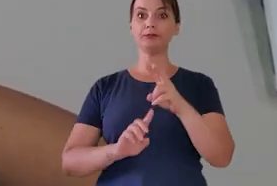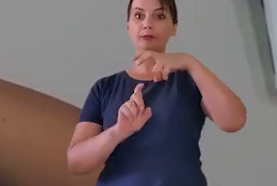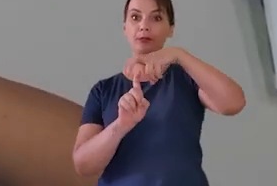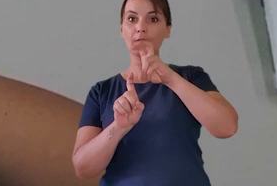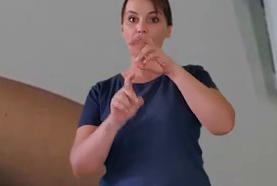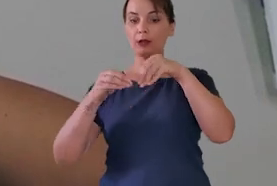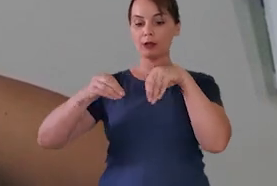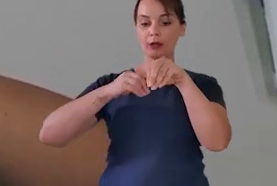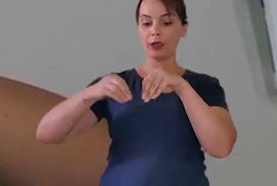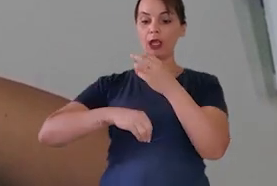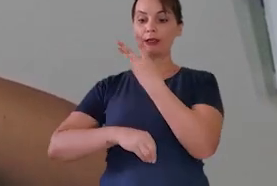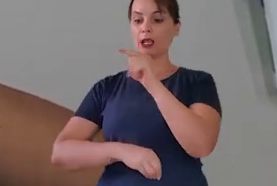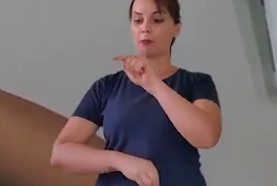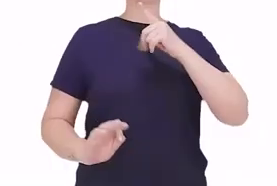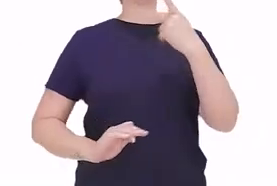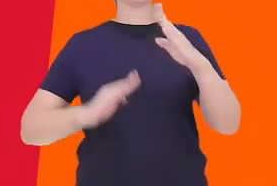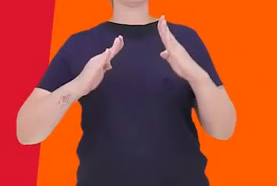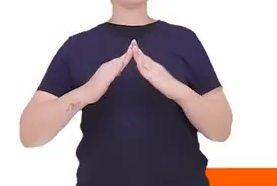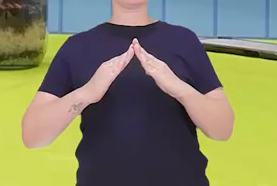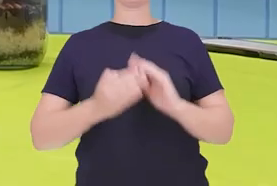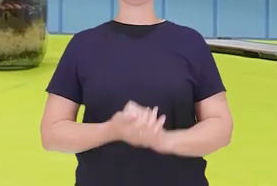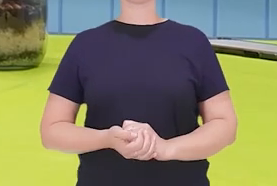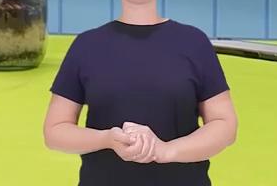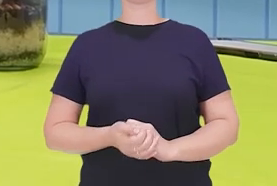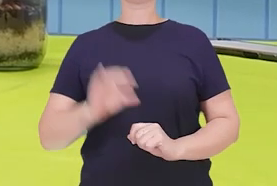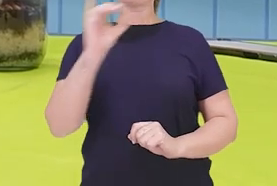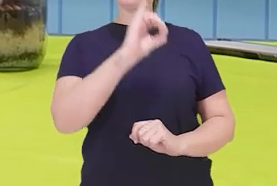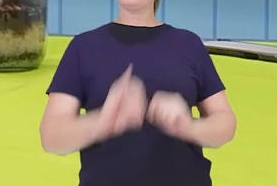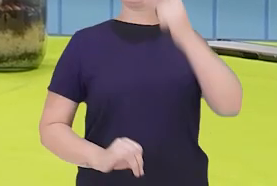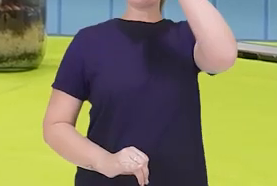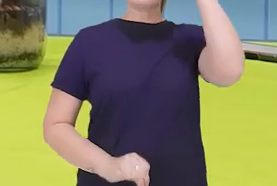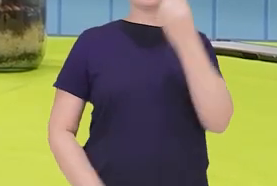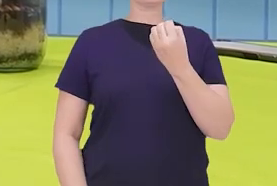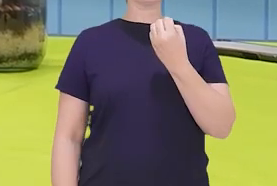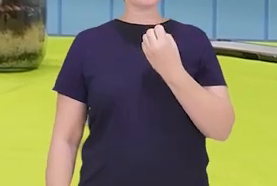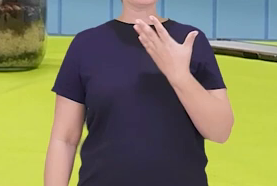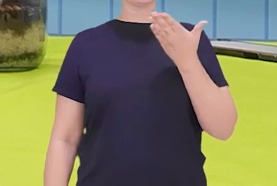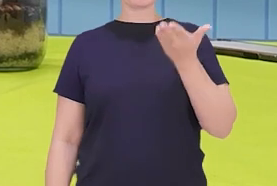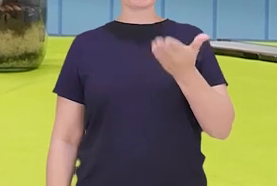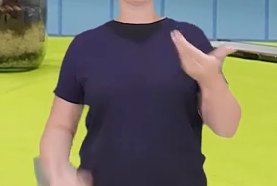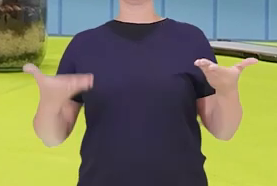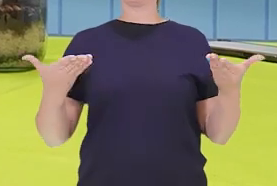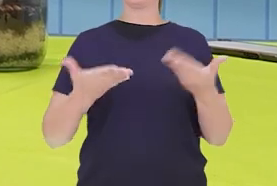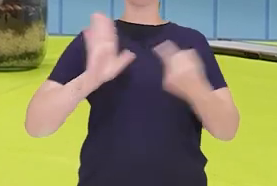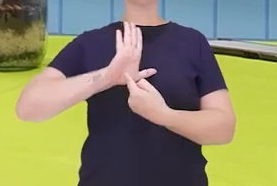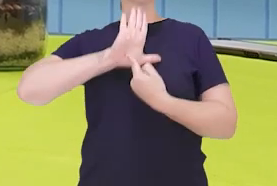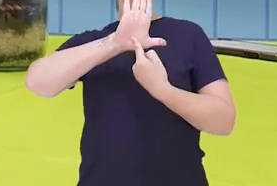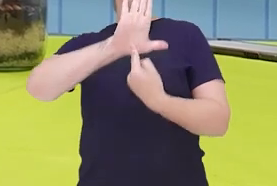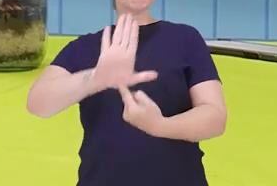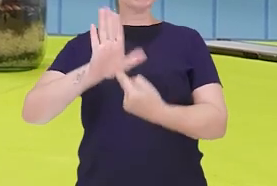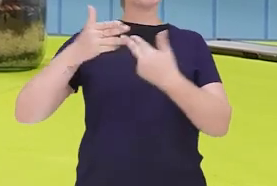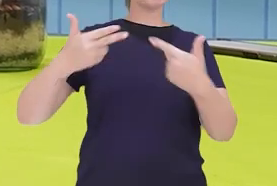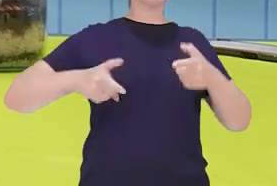de 3,3 litros. Olá pessoal, tudo bem com vocês? Hoje eu vou mostrar um trabalho